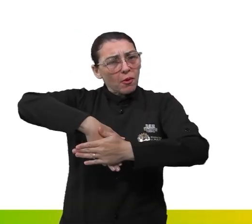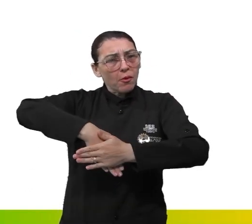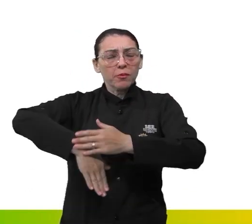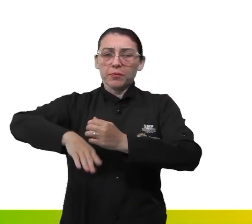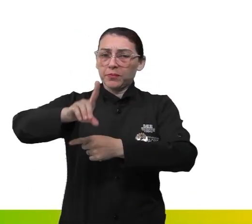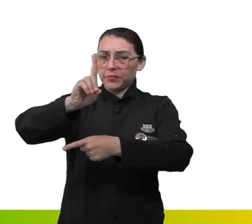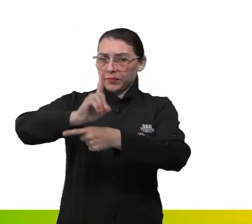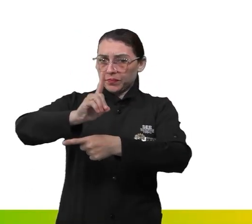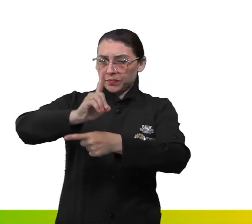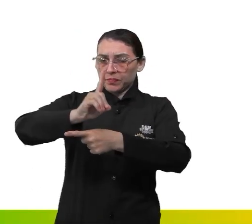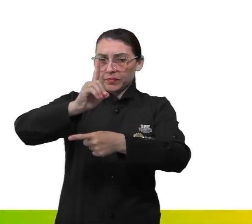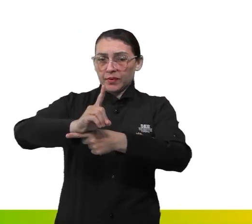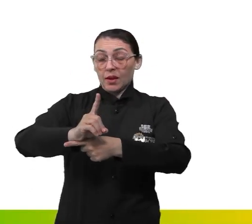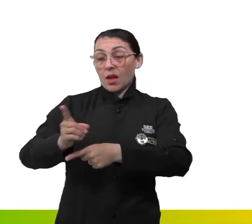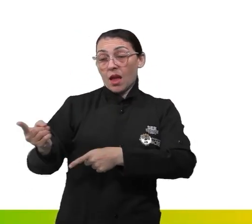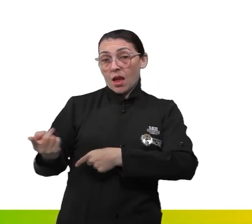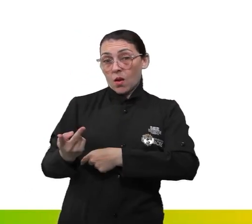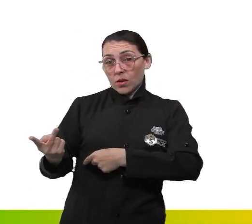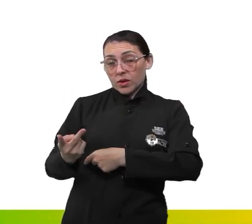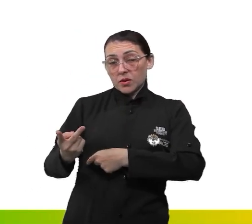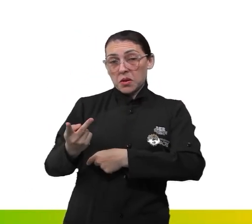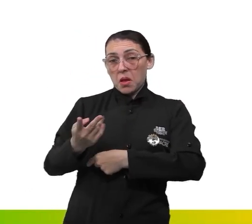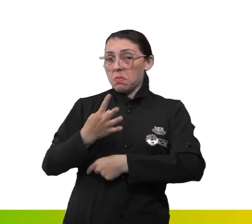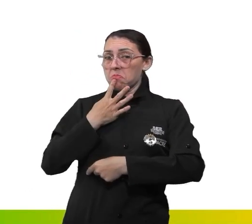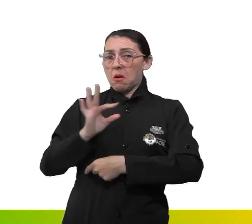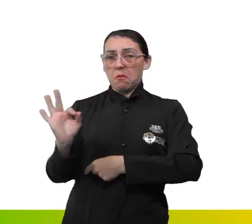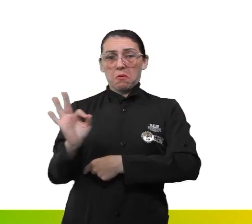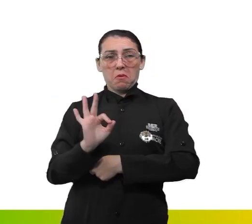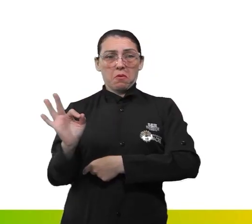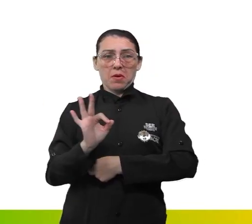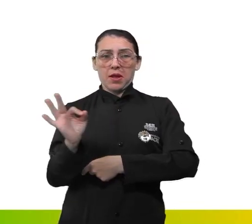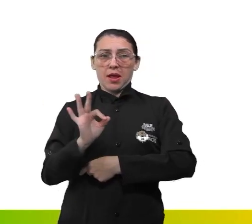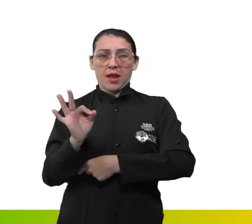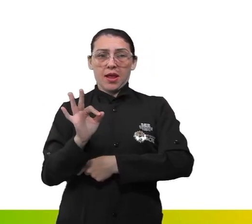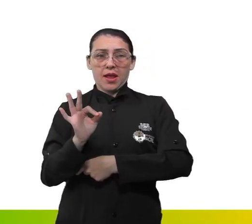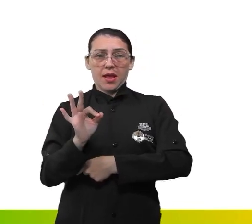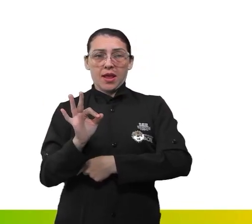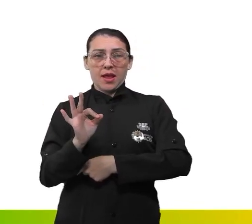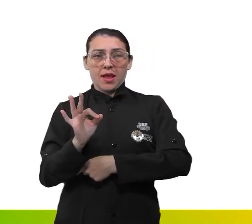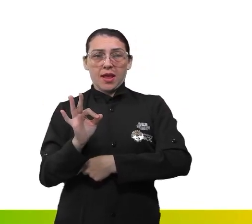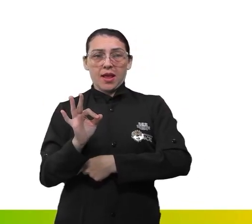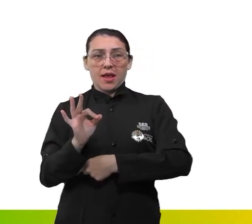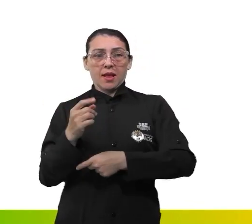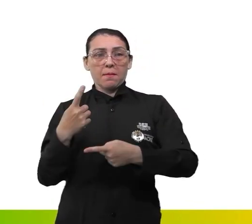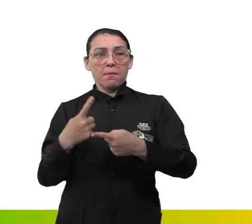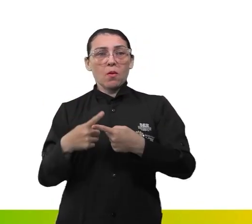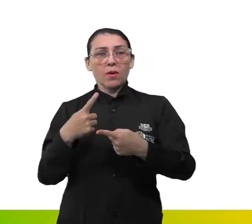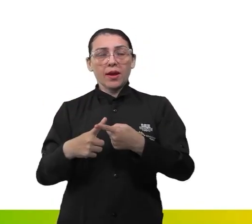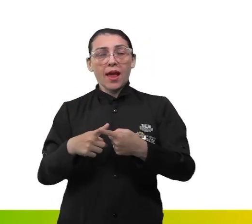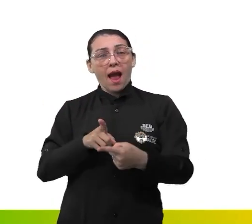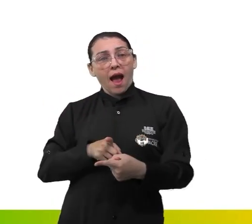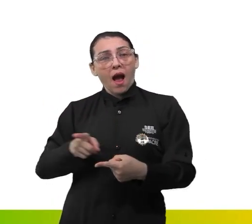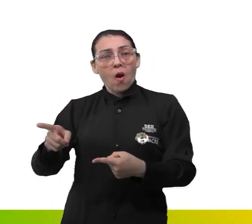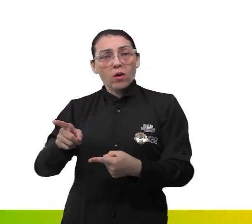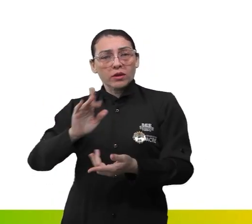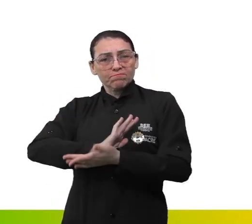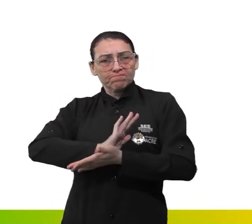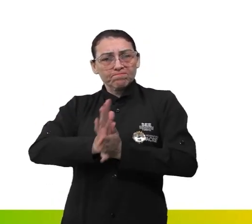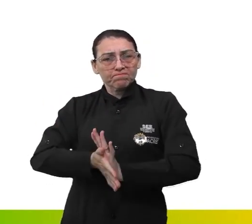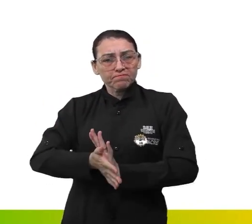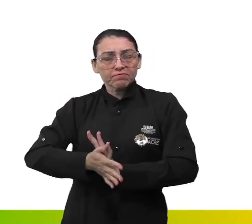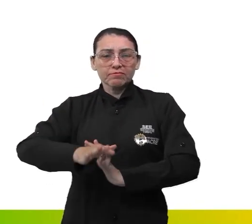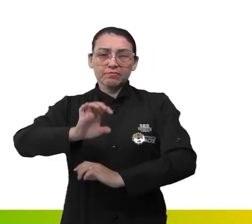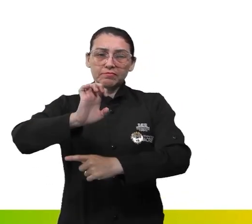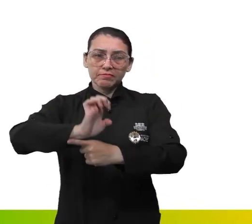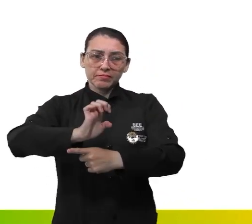Letra D, uma das amigas desconhece a razão pela qual a outra a maltrata. E na letra